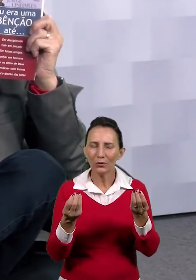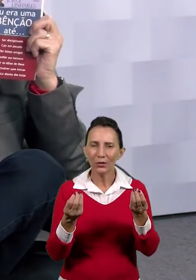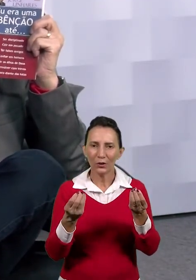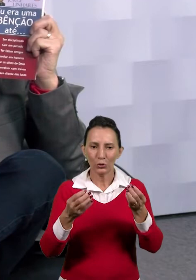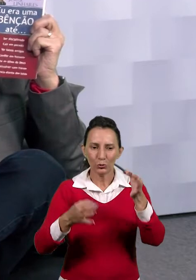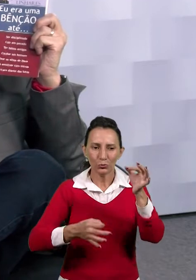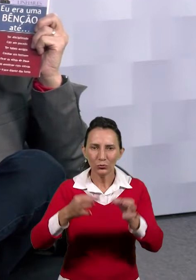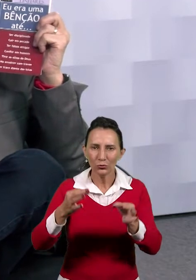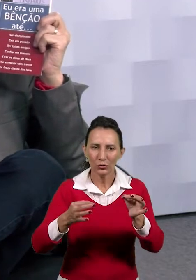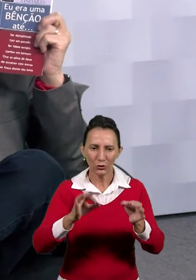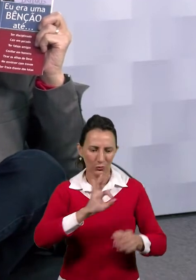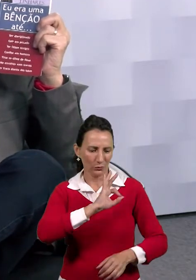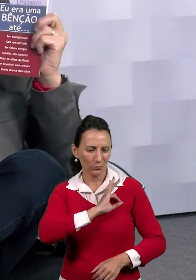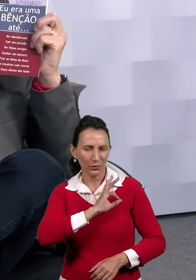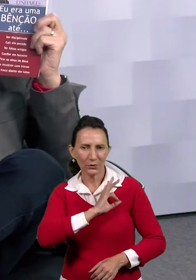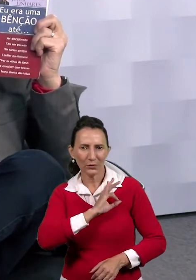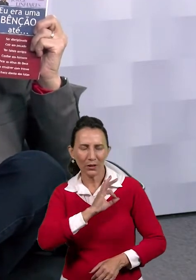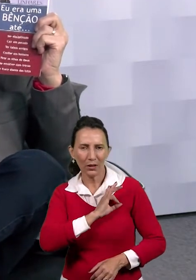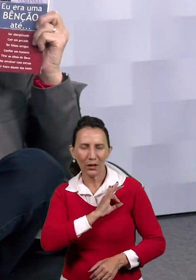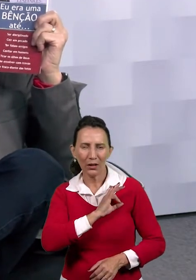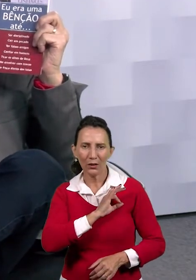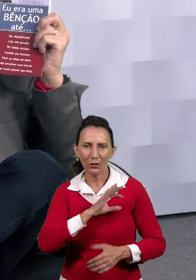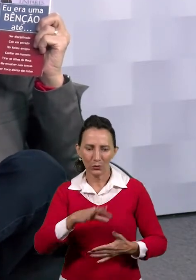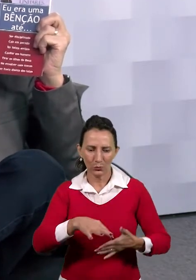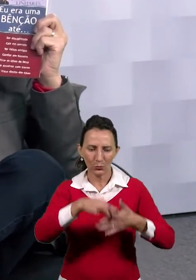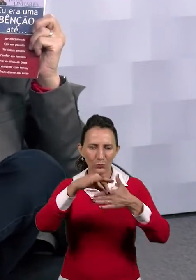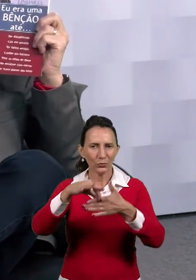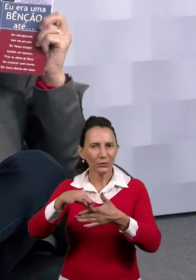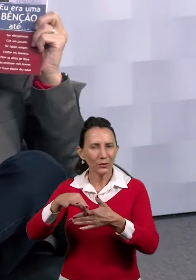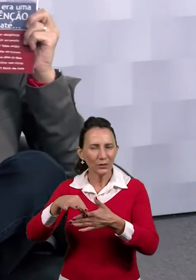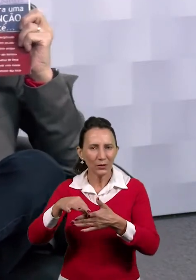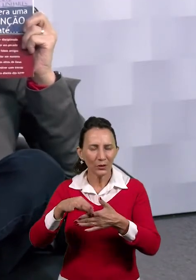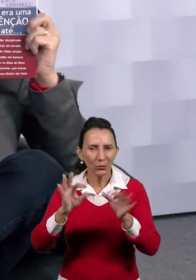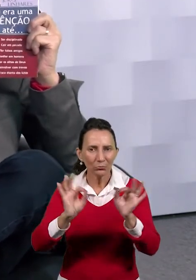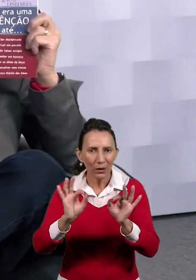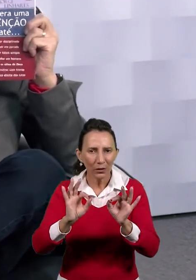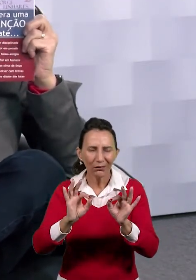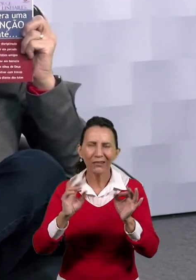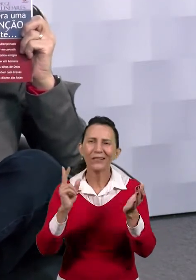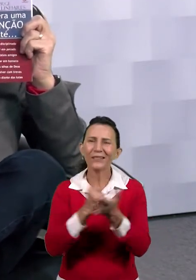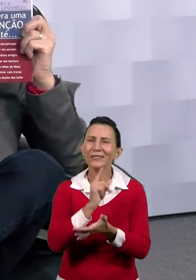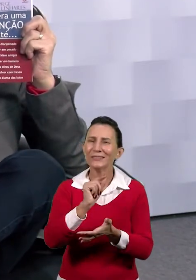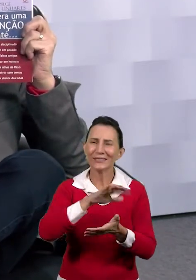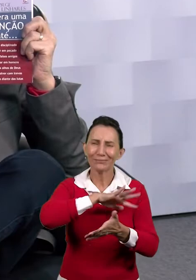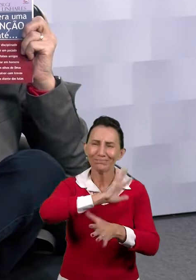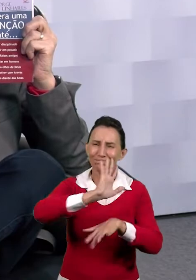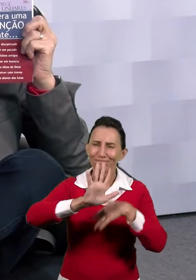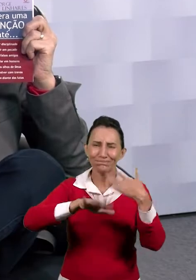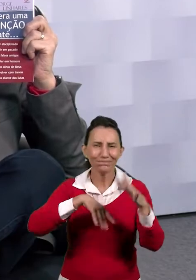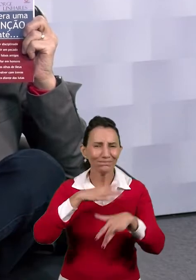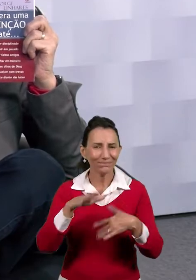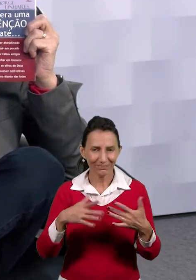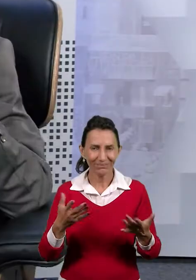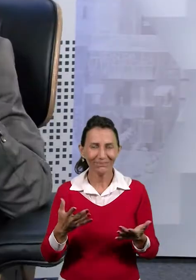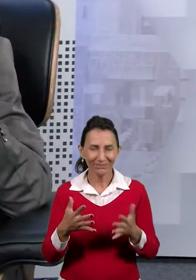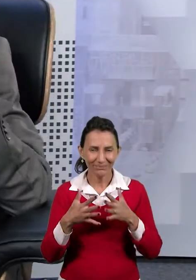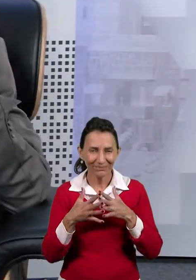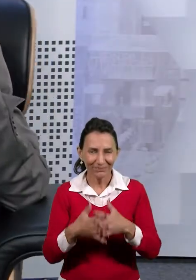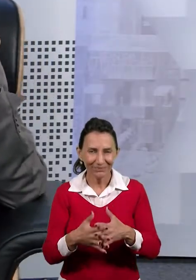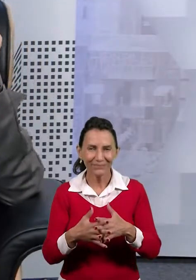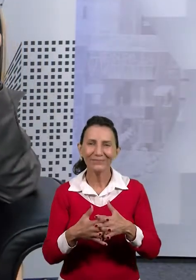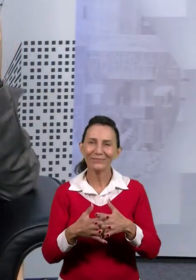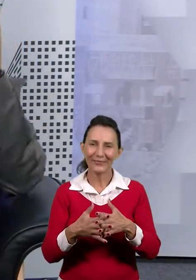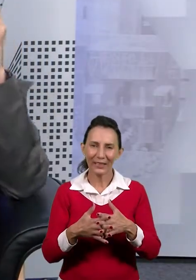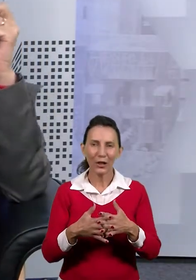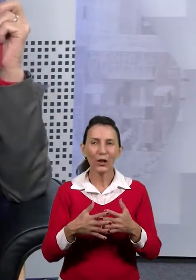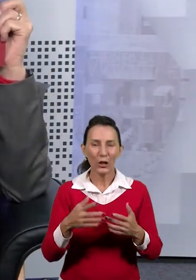policiais, os juízes, as autoridades, haveria o que? A balbúrdia, a bagunça, né?